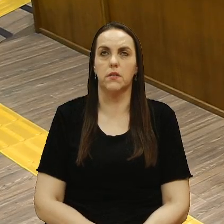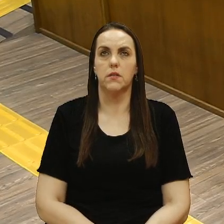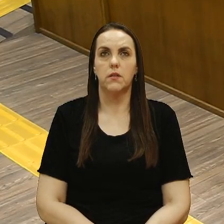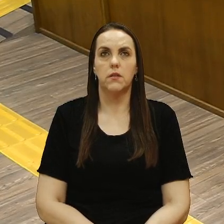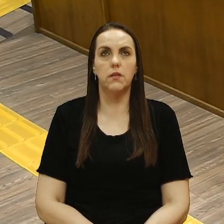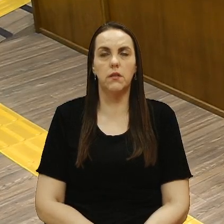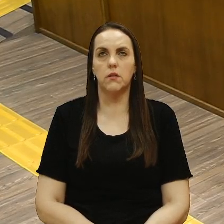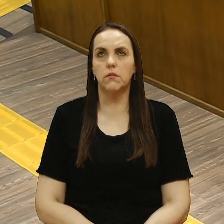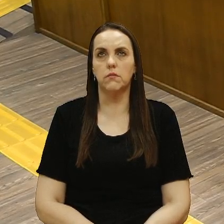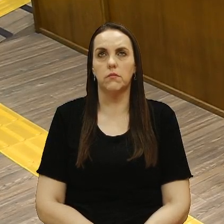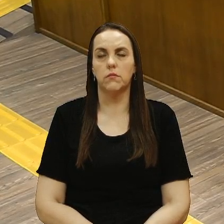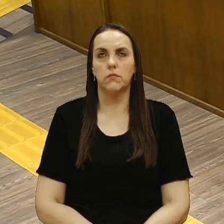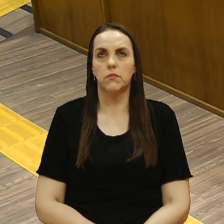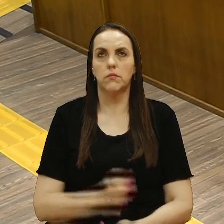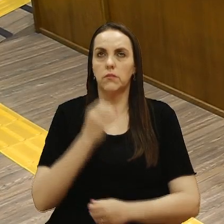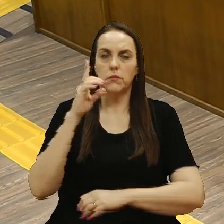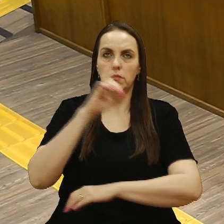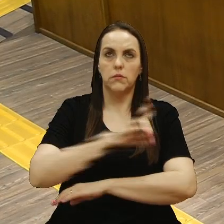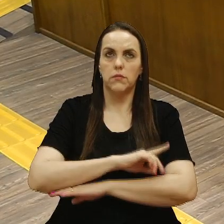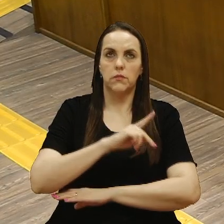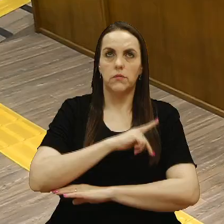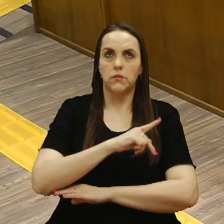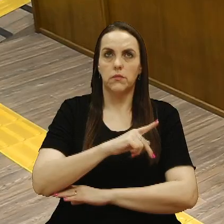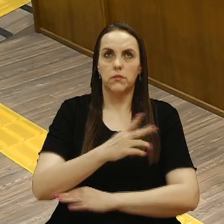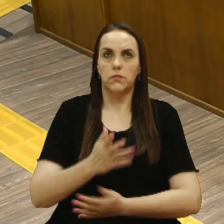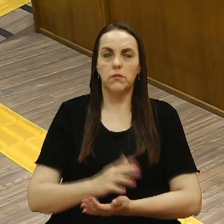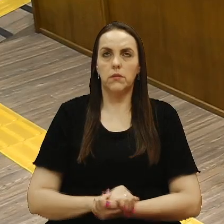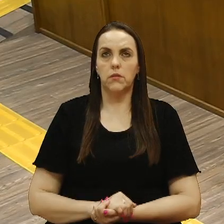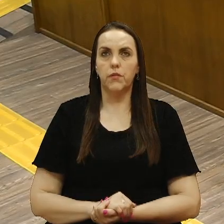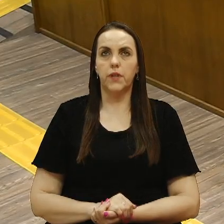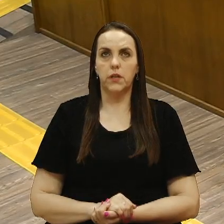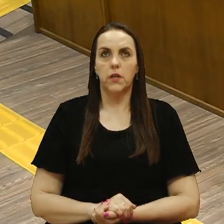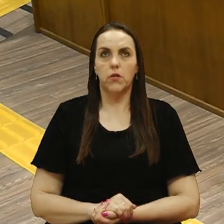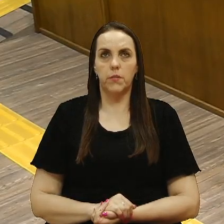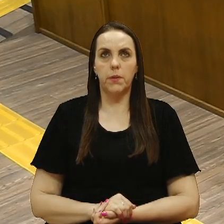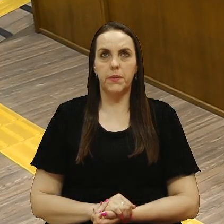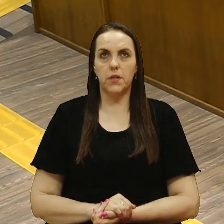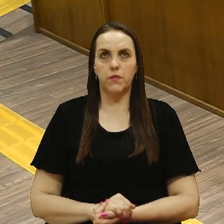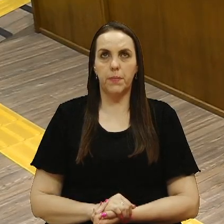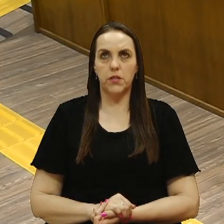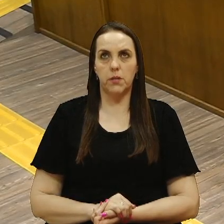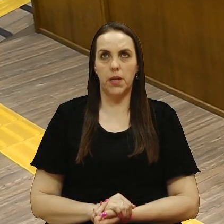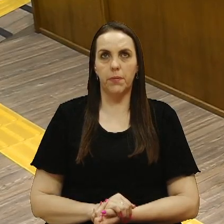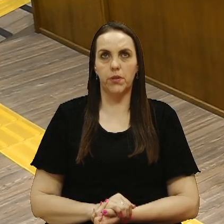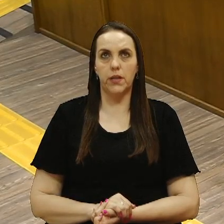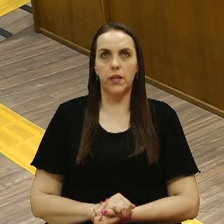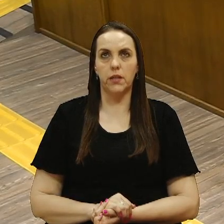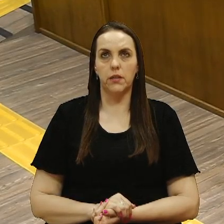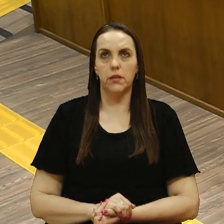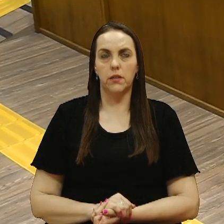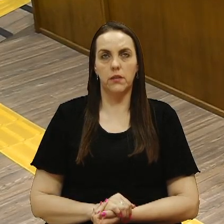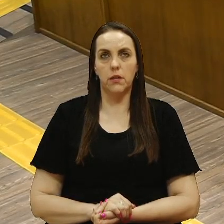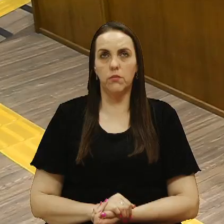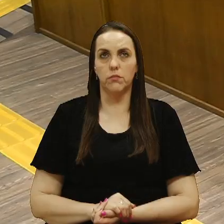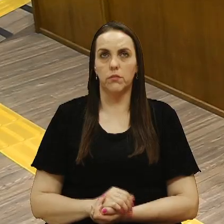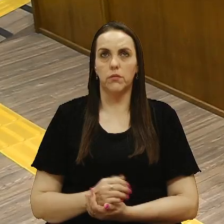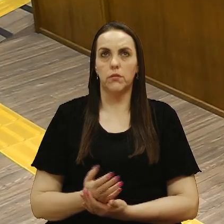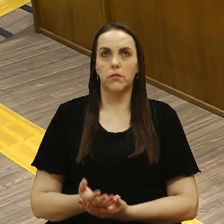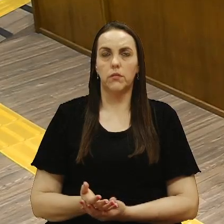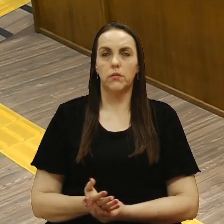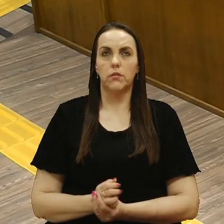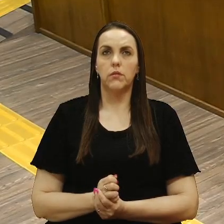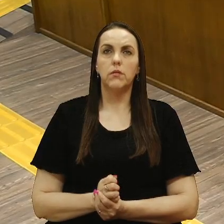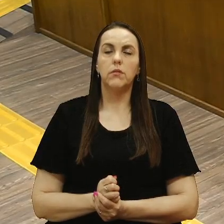Bom dia, senhor presidente. Senhora presidente. A senhora está aí. Bom dia, senhora presidente, nobres colegas que estão aqui